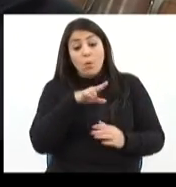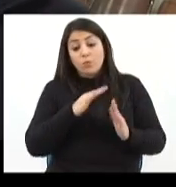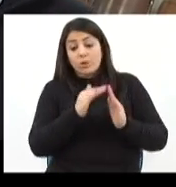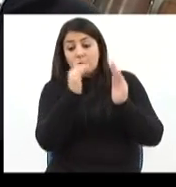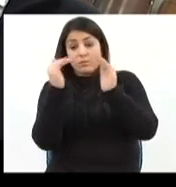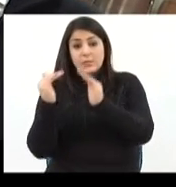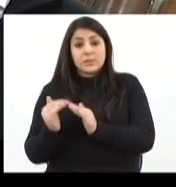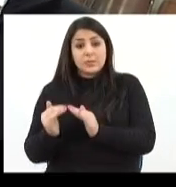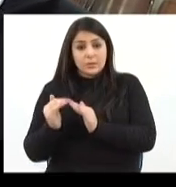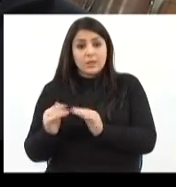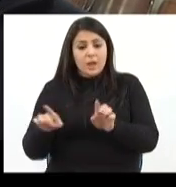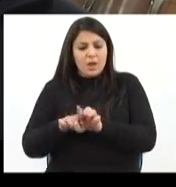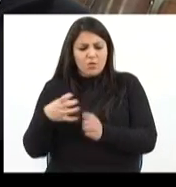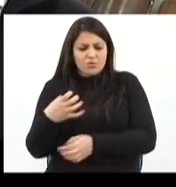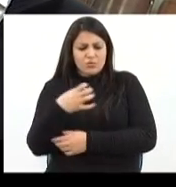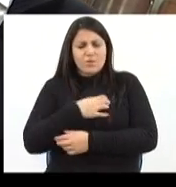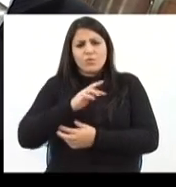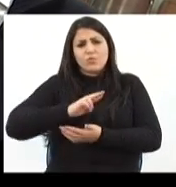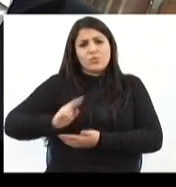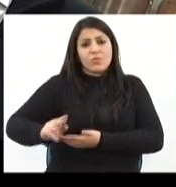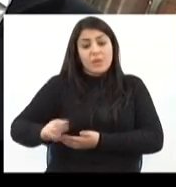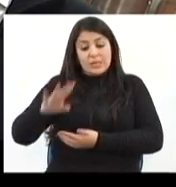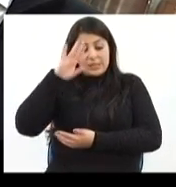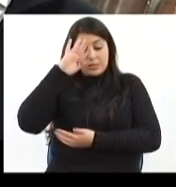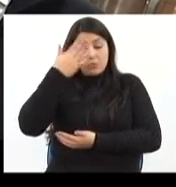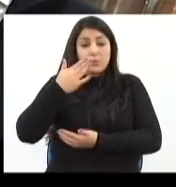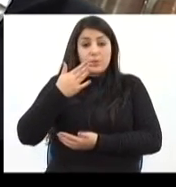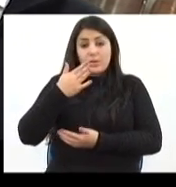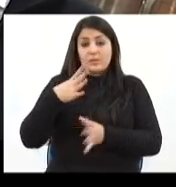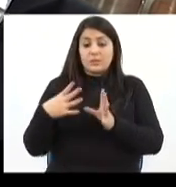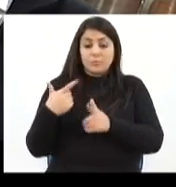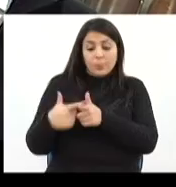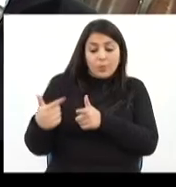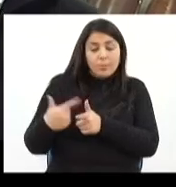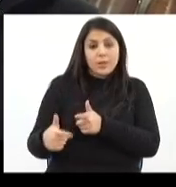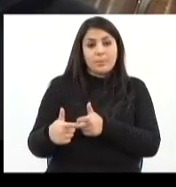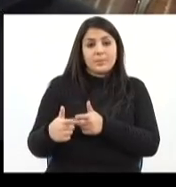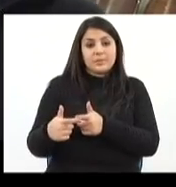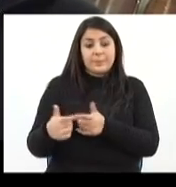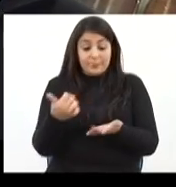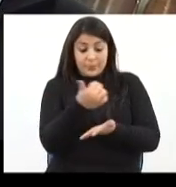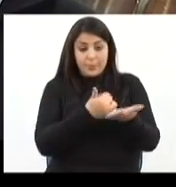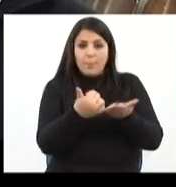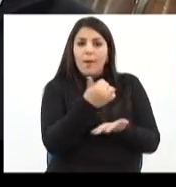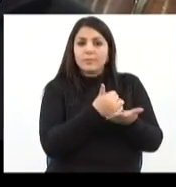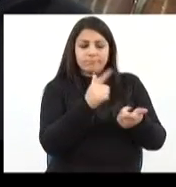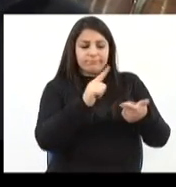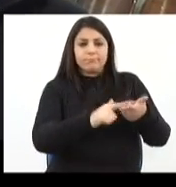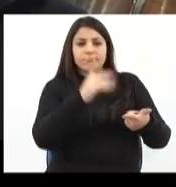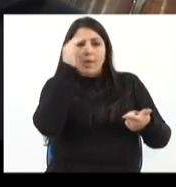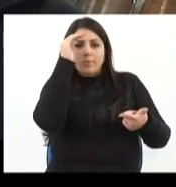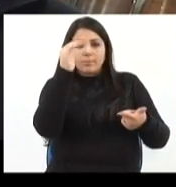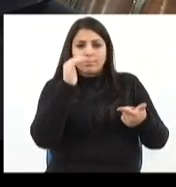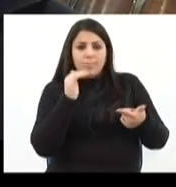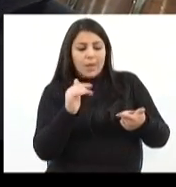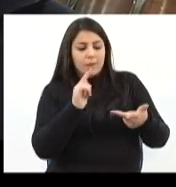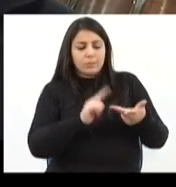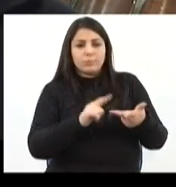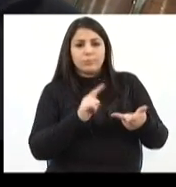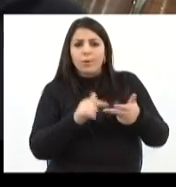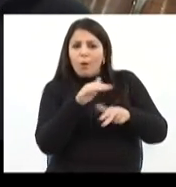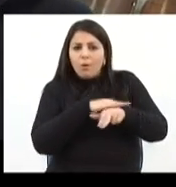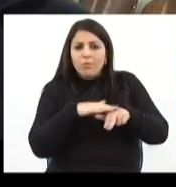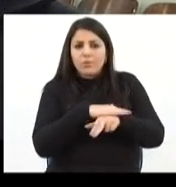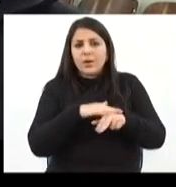família, é uma forma diferente de resolução desses conflitos, com base no respeito, com base no diálogo, né? Mas como uma